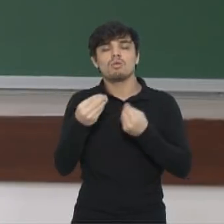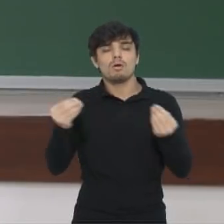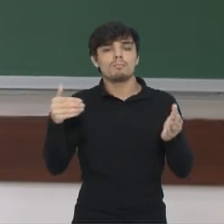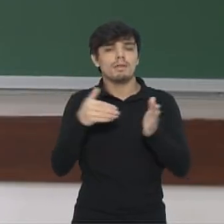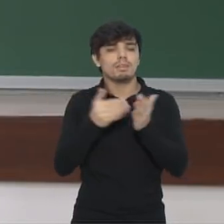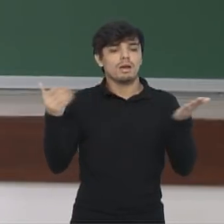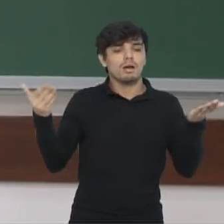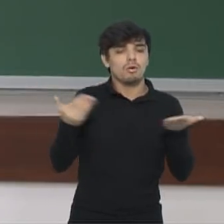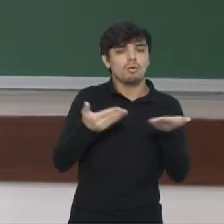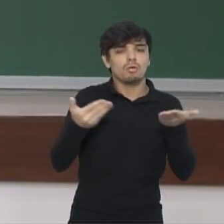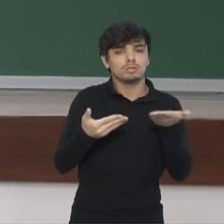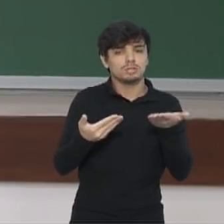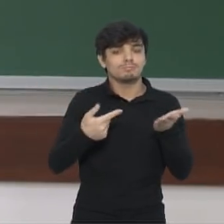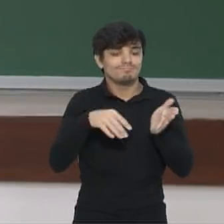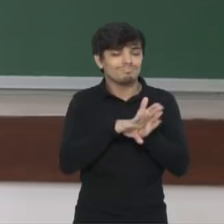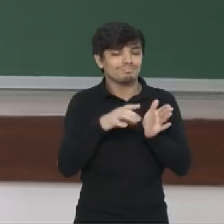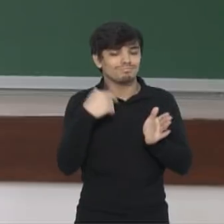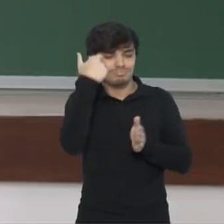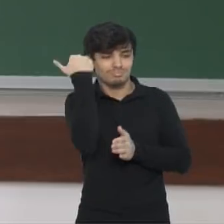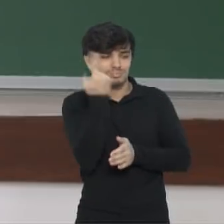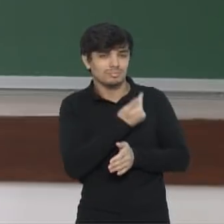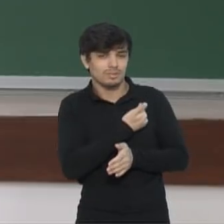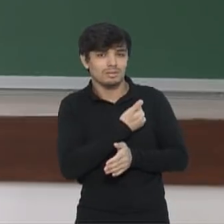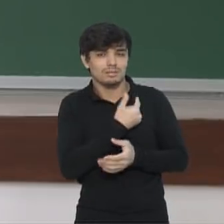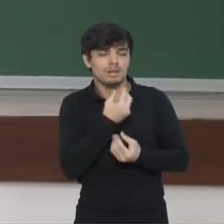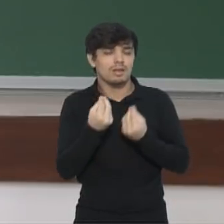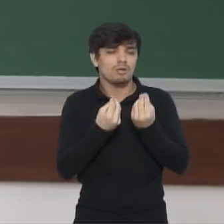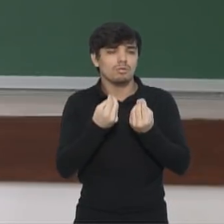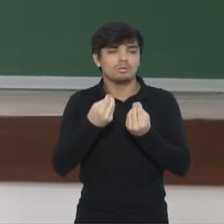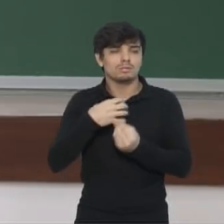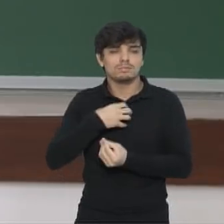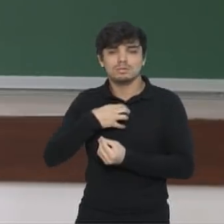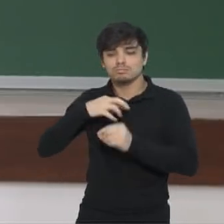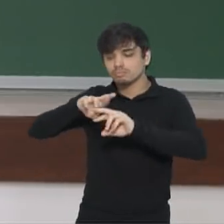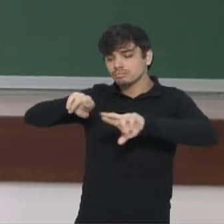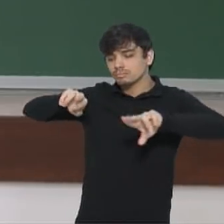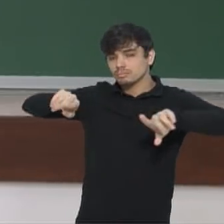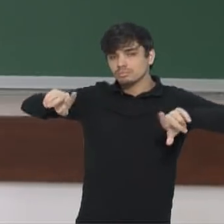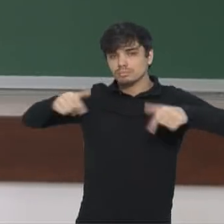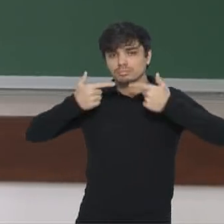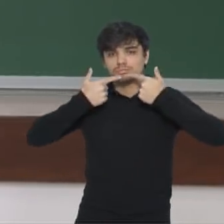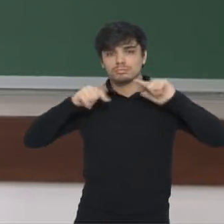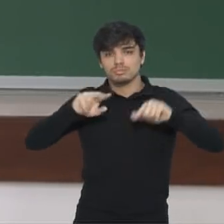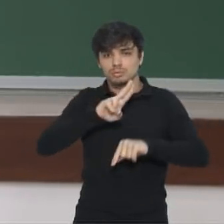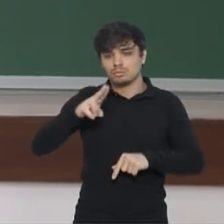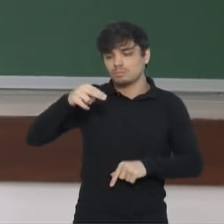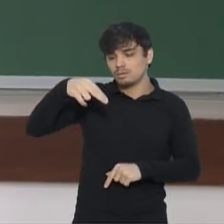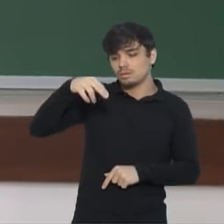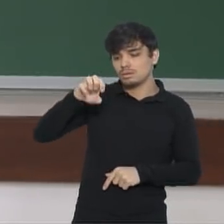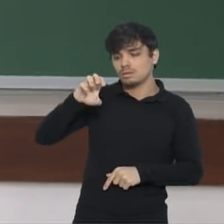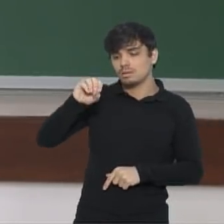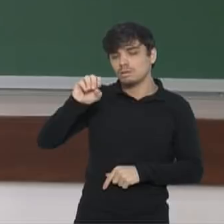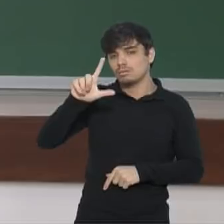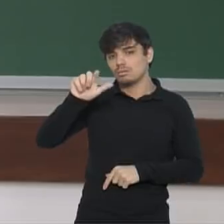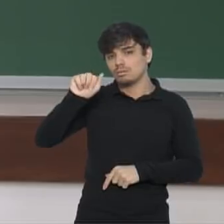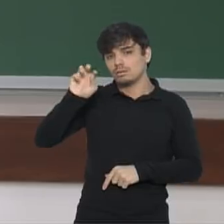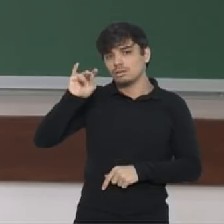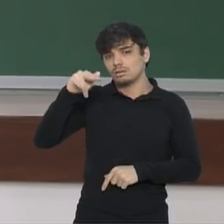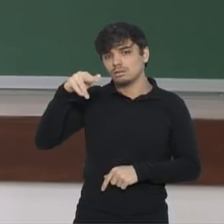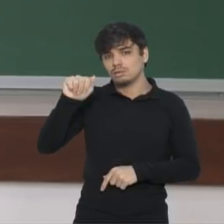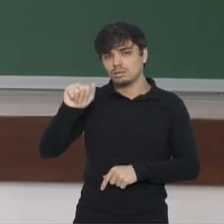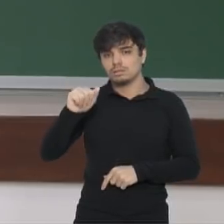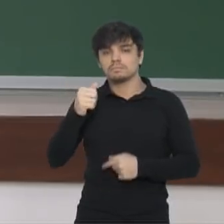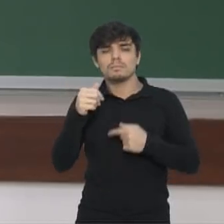atuais chegou para nós na forma de outros tipos de língua chamadas neolatinas ou românicas, como por exemplo